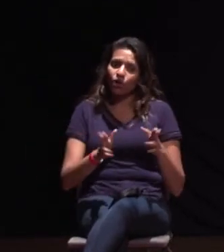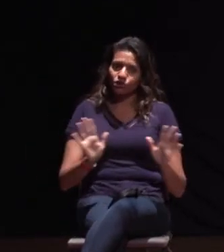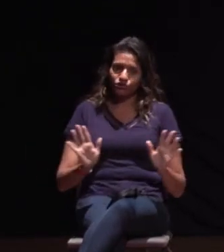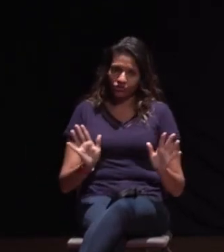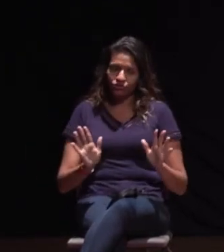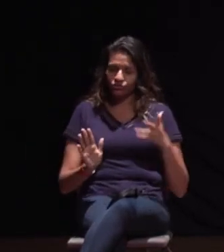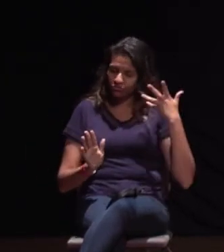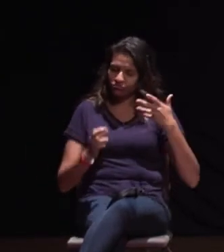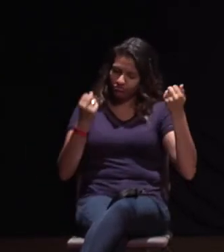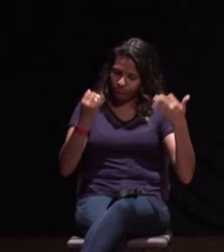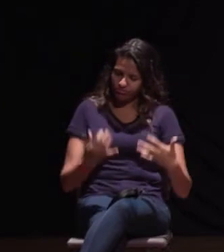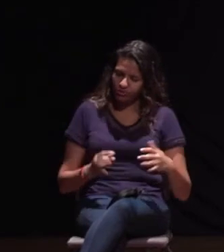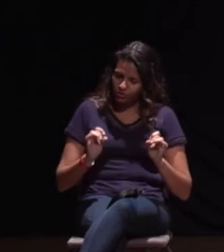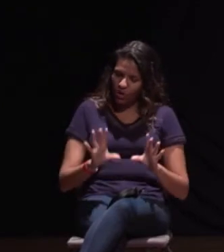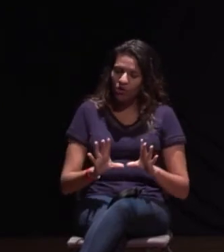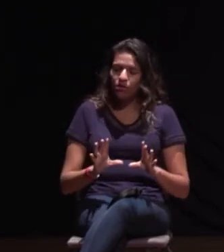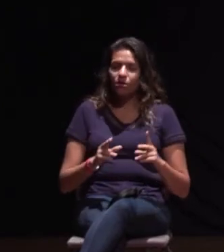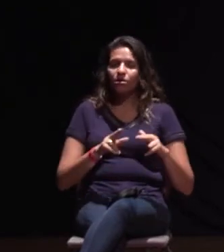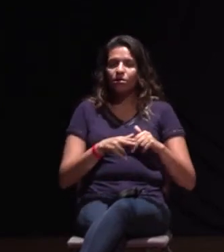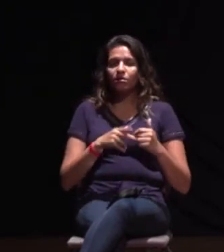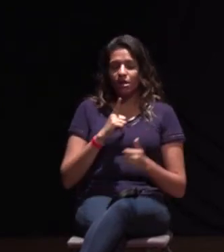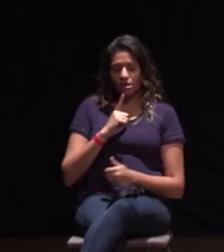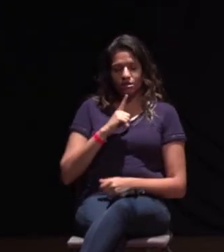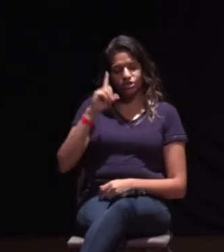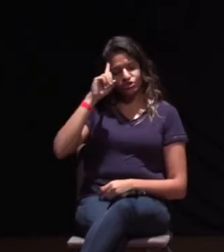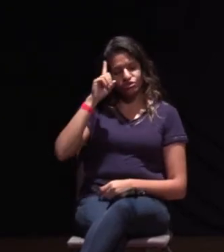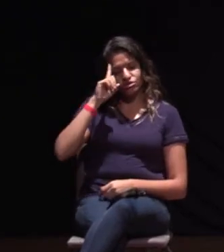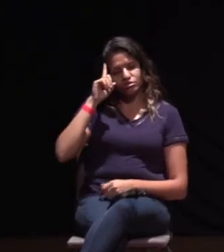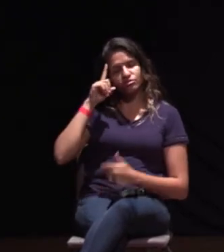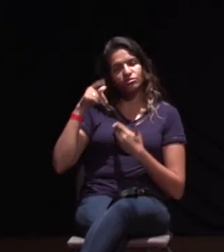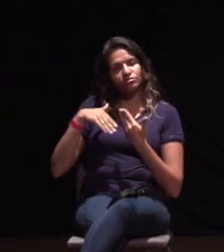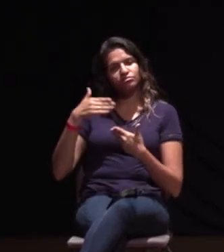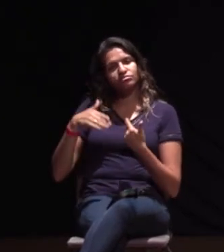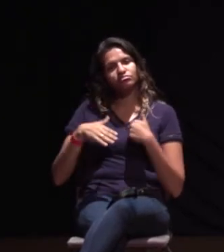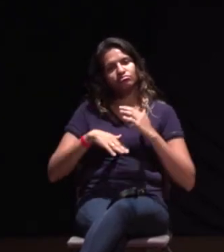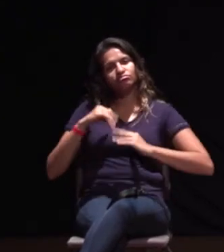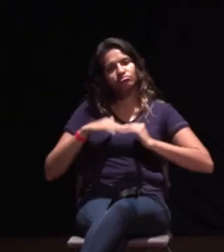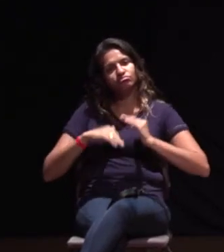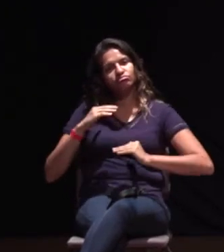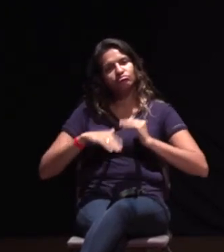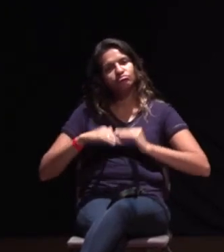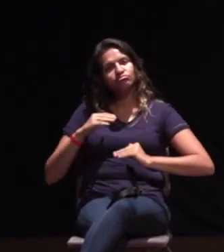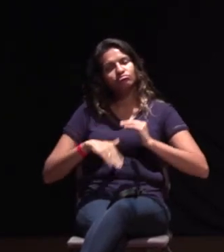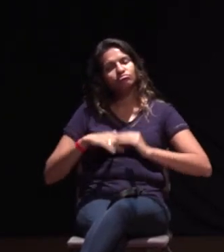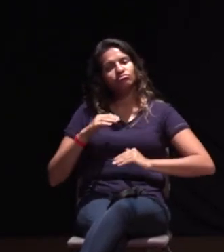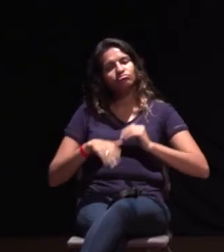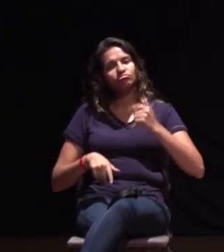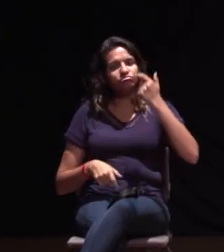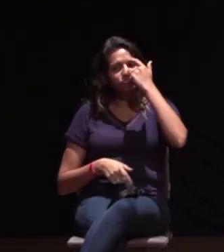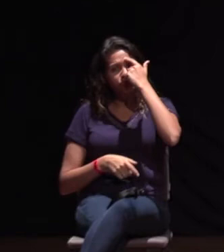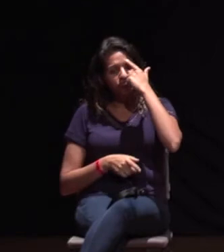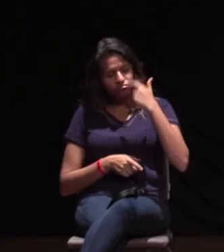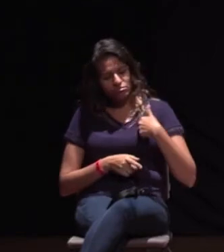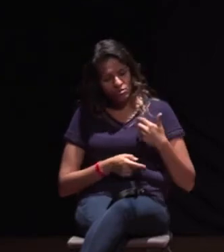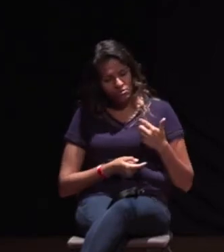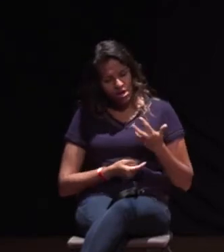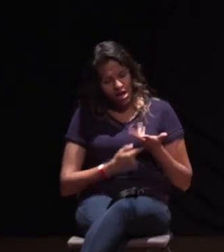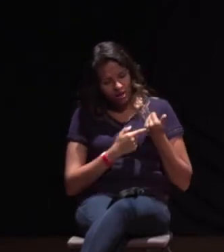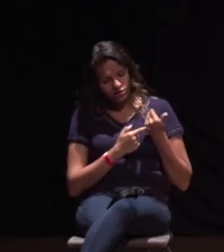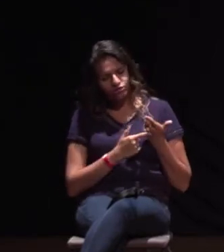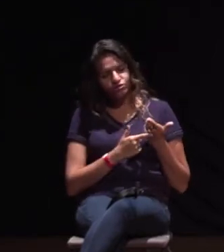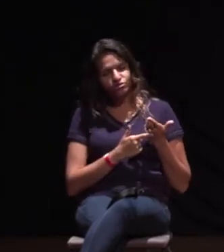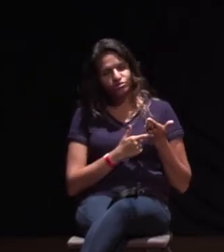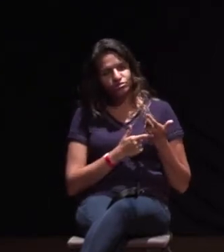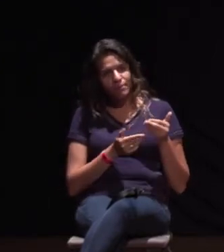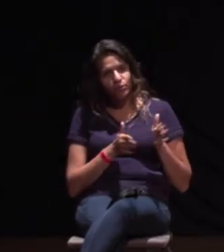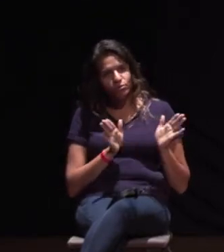dão muito também no dia a dia, me fazem pensar uma postura, sobretudo, artista, público,